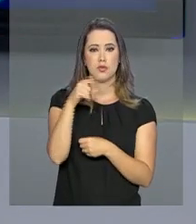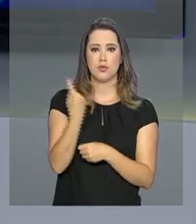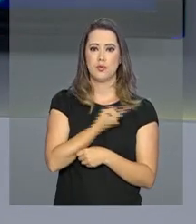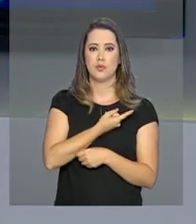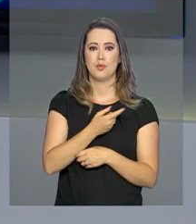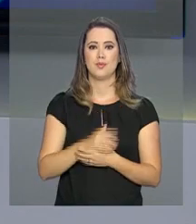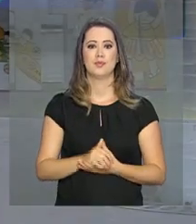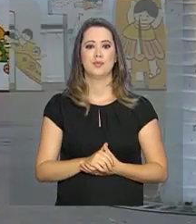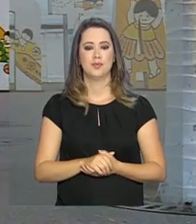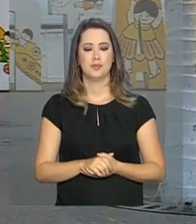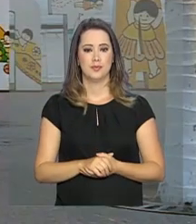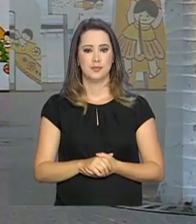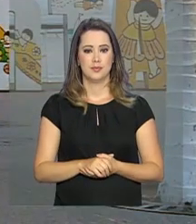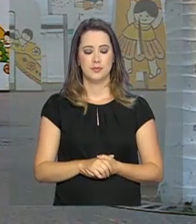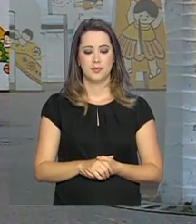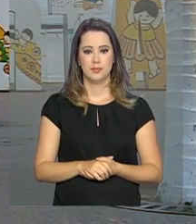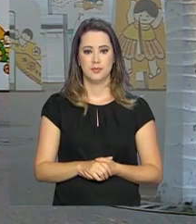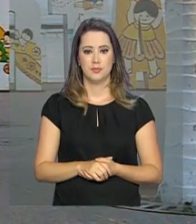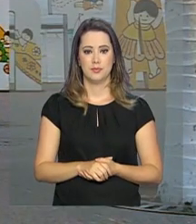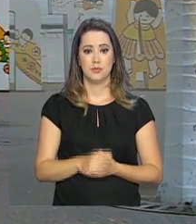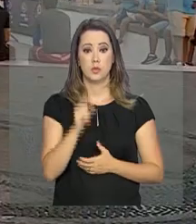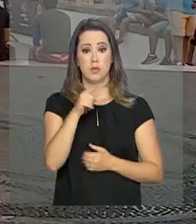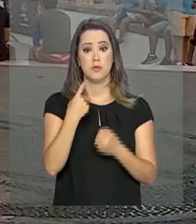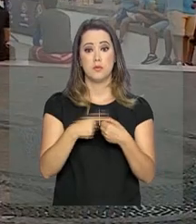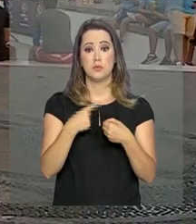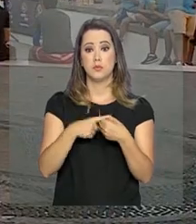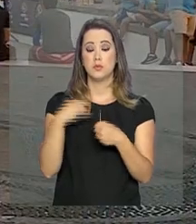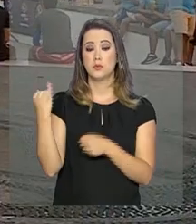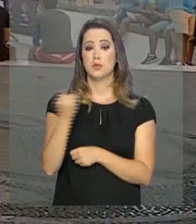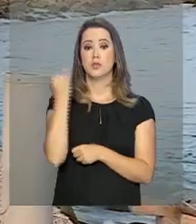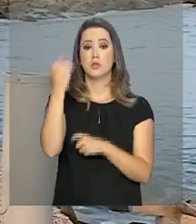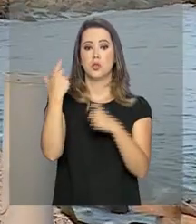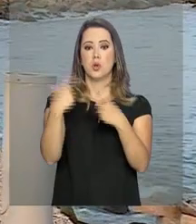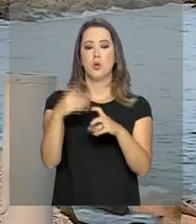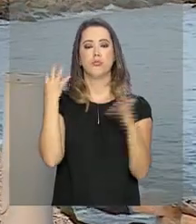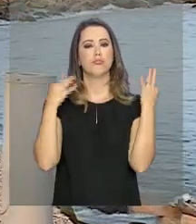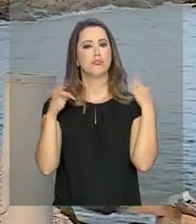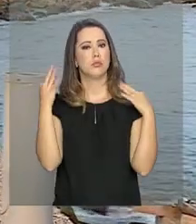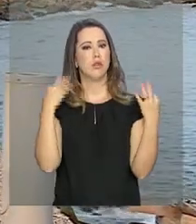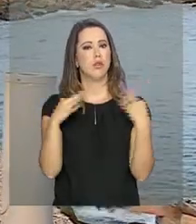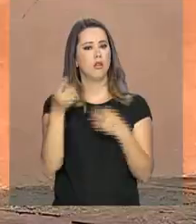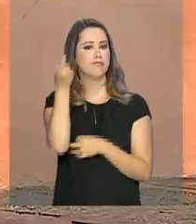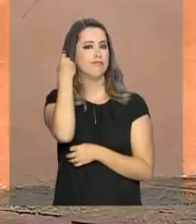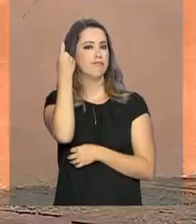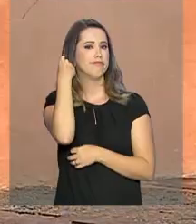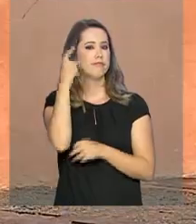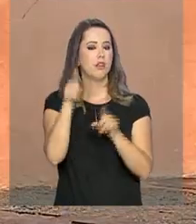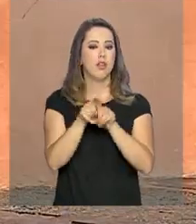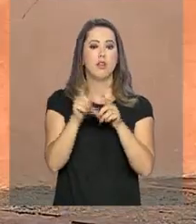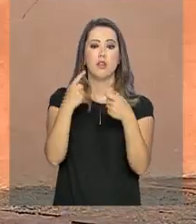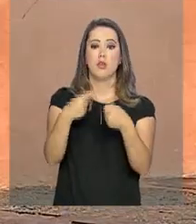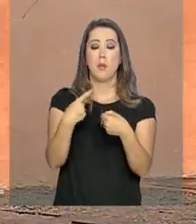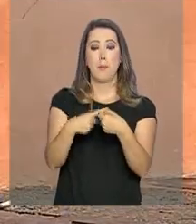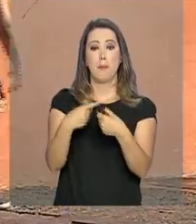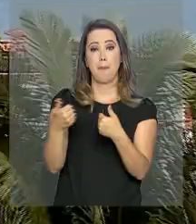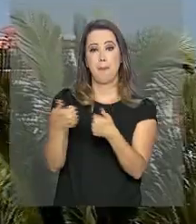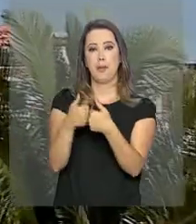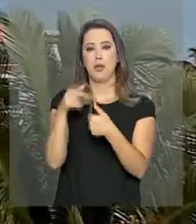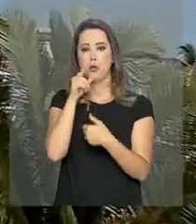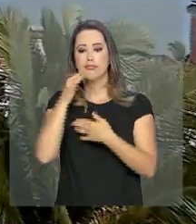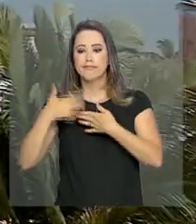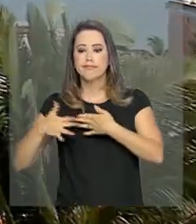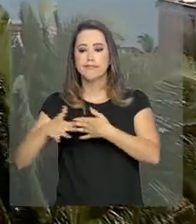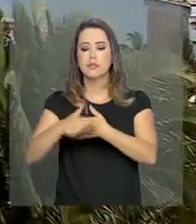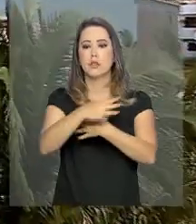gente em porto vallarta é um importante destino turístico mexicano localizado na costa do pacífico a